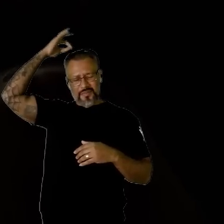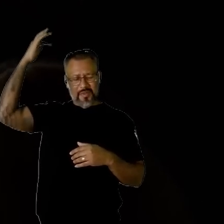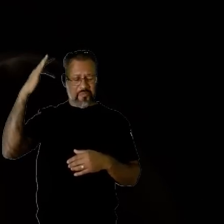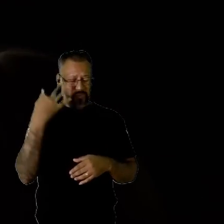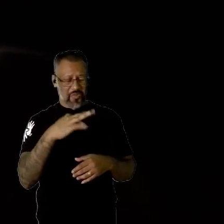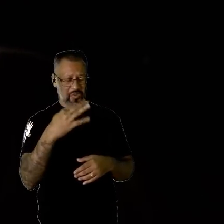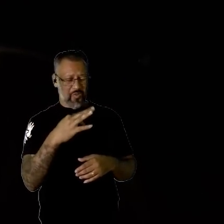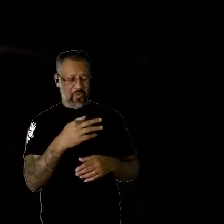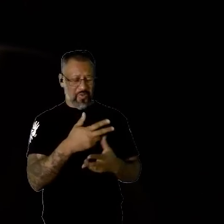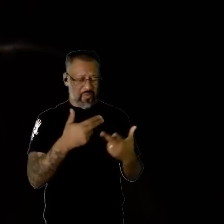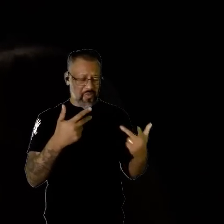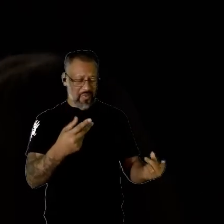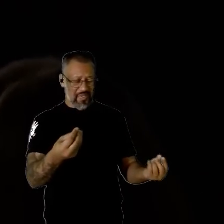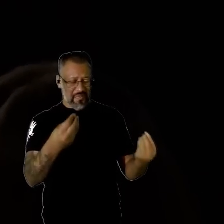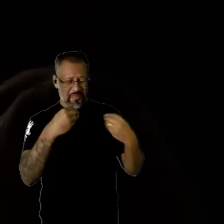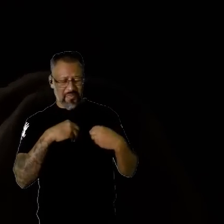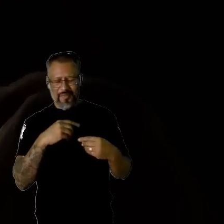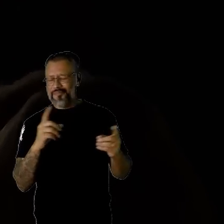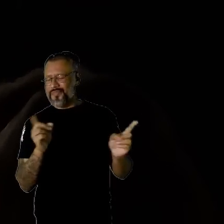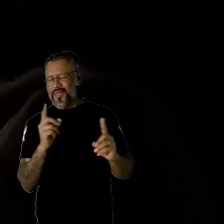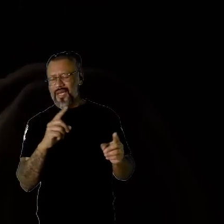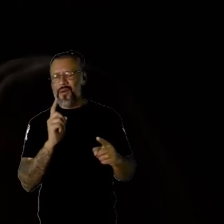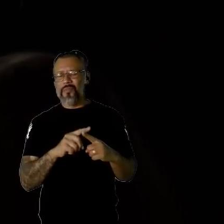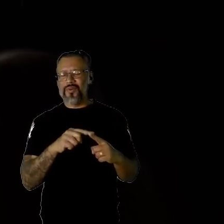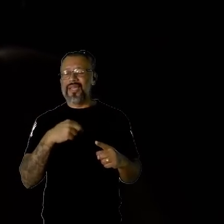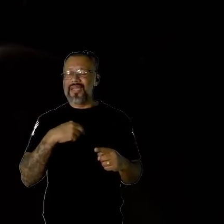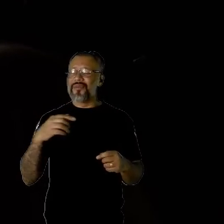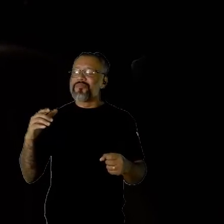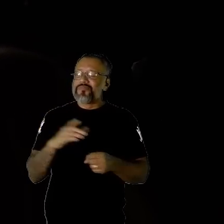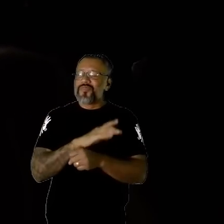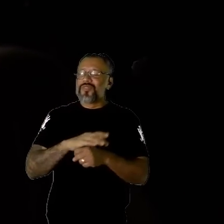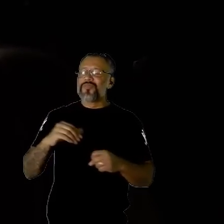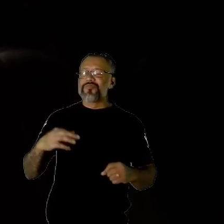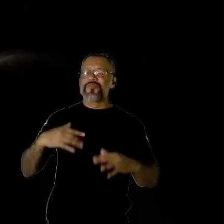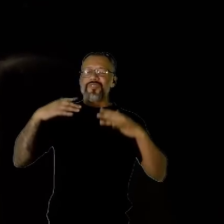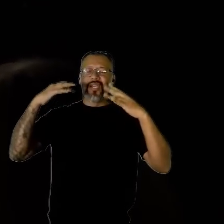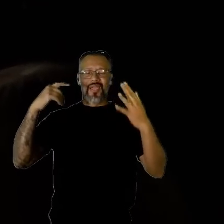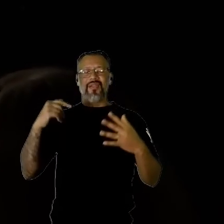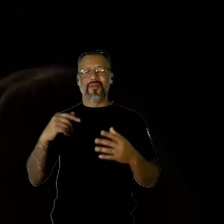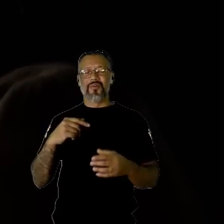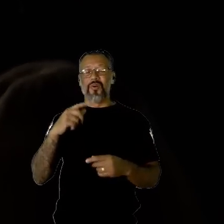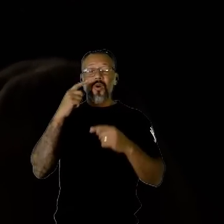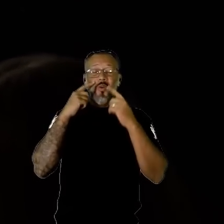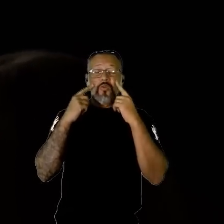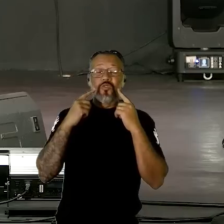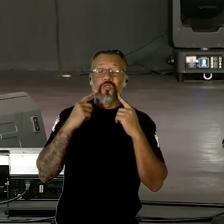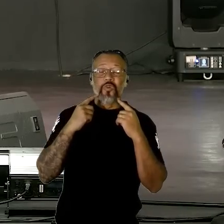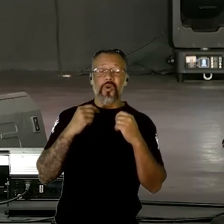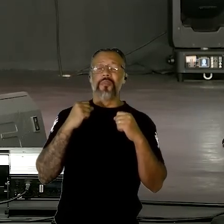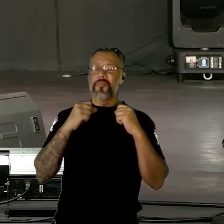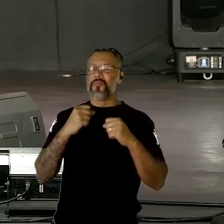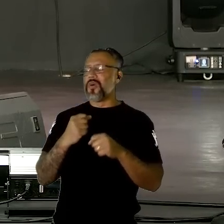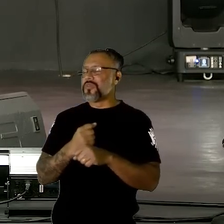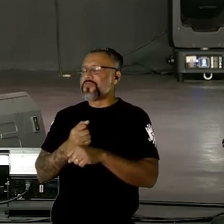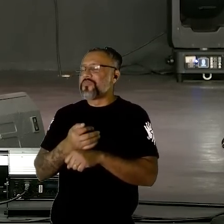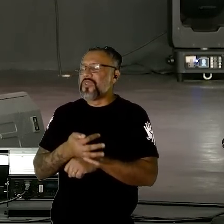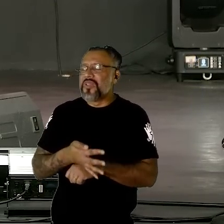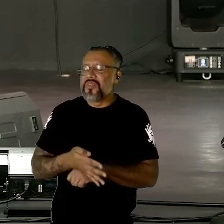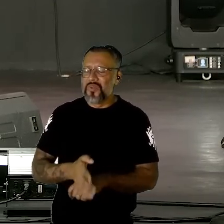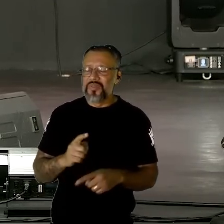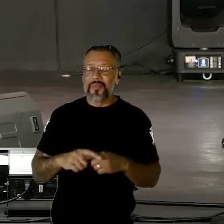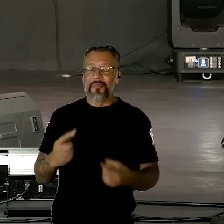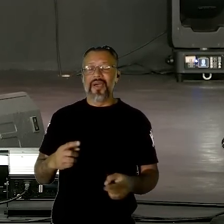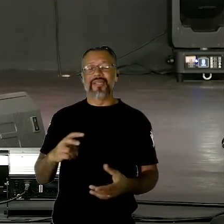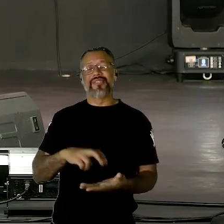e quando a dor vem ela dura 12 horas porque o Senhor duro na noite mas a alegria vem pela manhã eu choro 12 horas